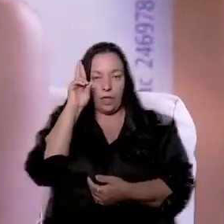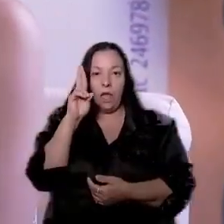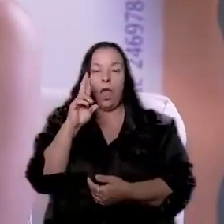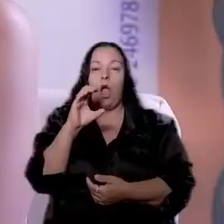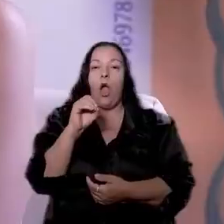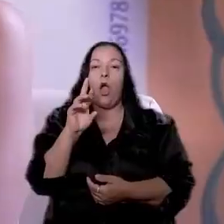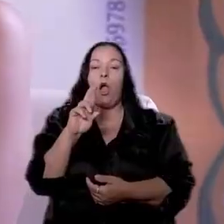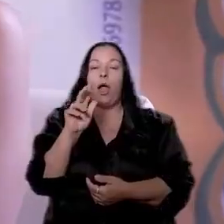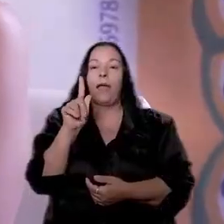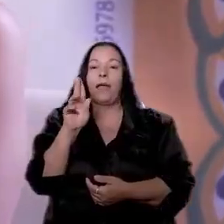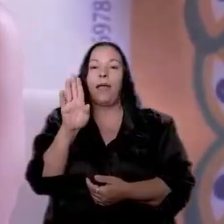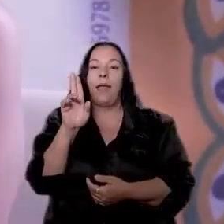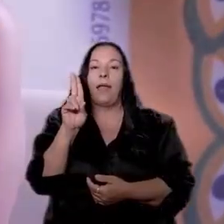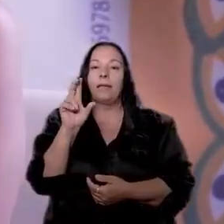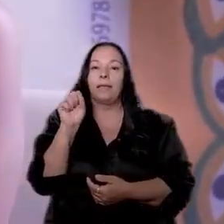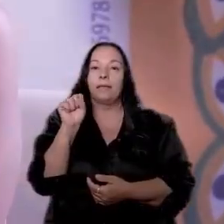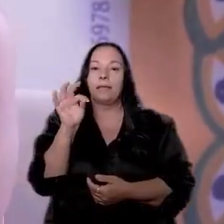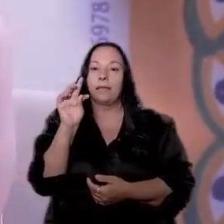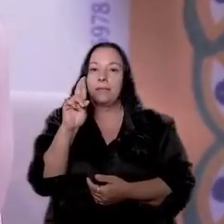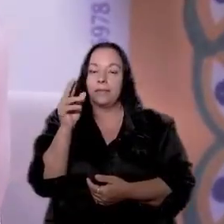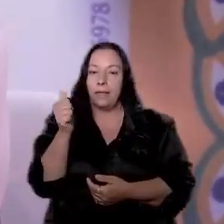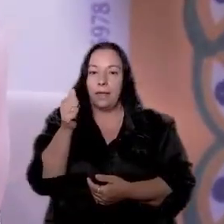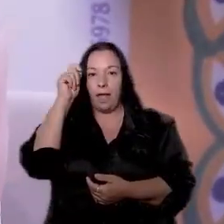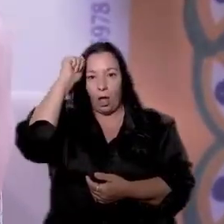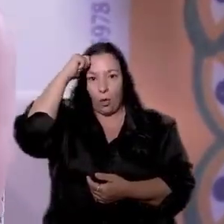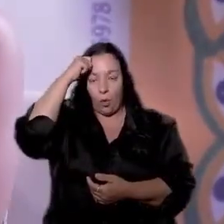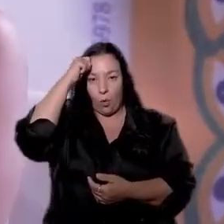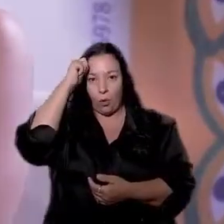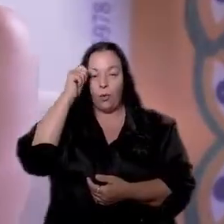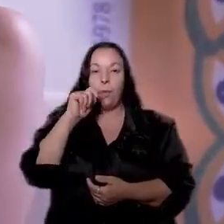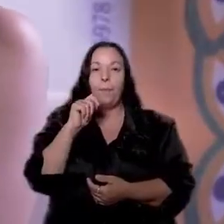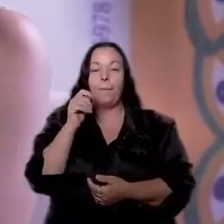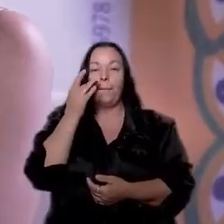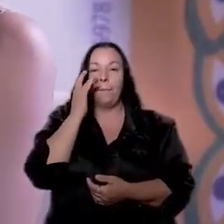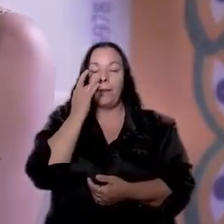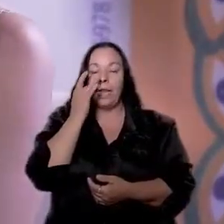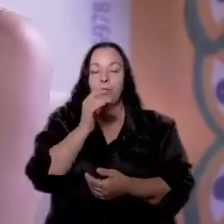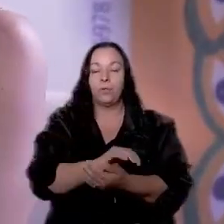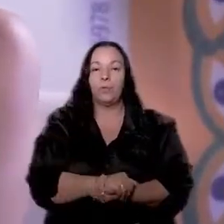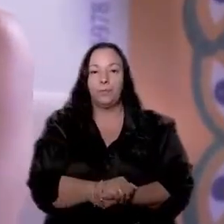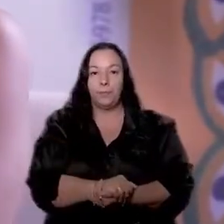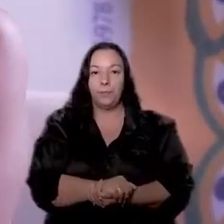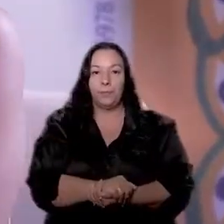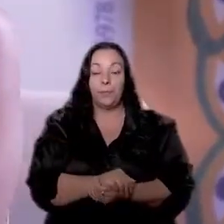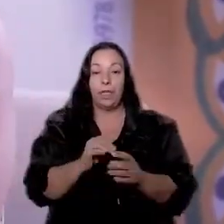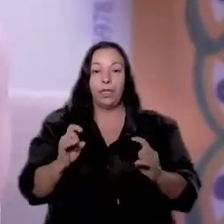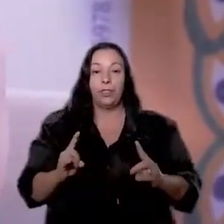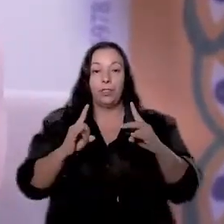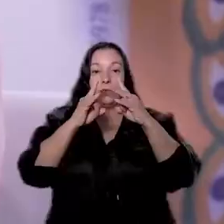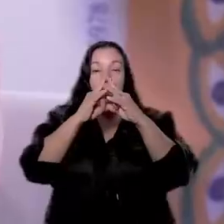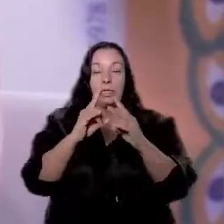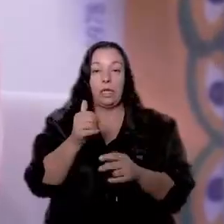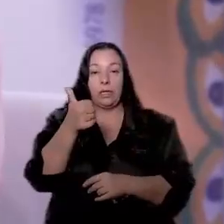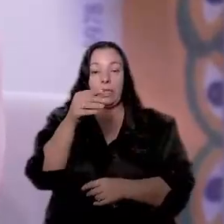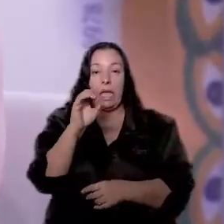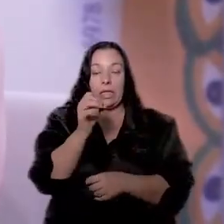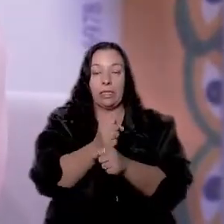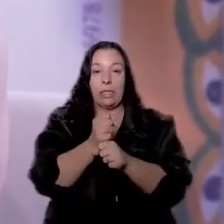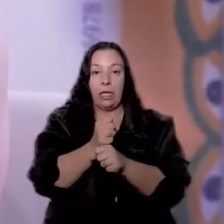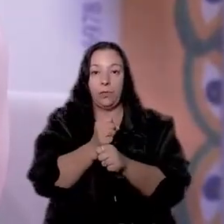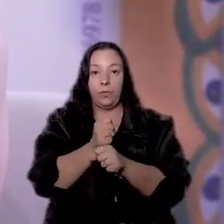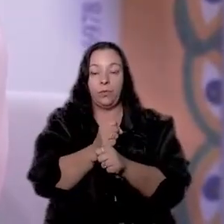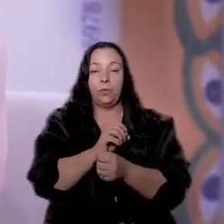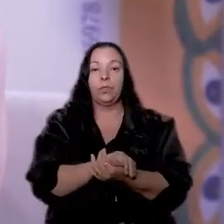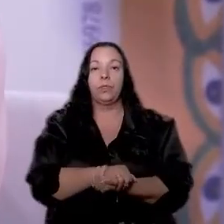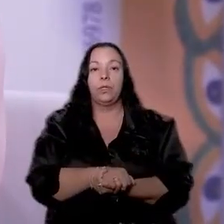vídeo, a plateia de frente ao palco e ela está cheia. No canto inferior direito do vídeo em questão estão os intérpretes de Libras,